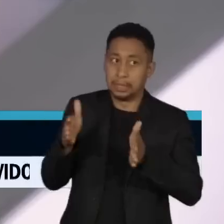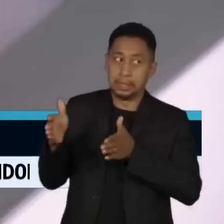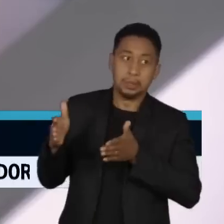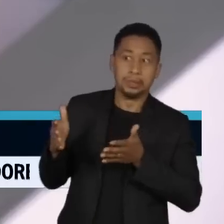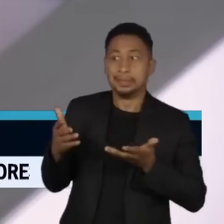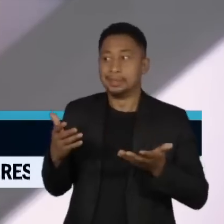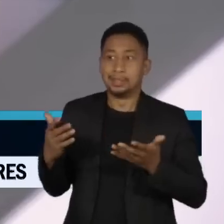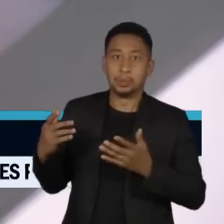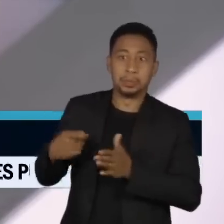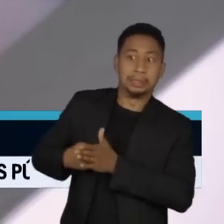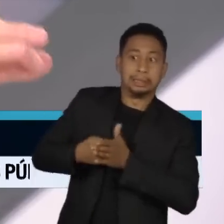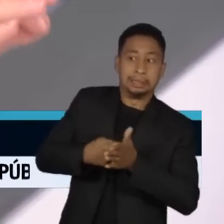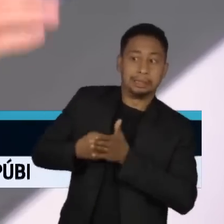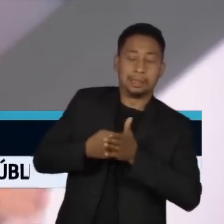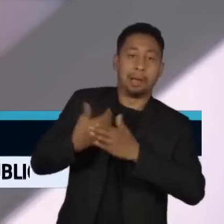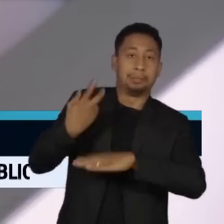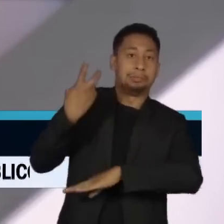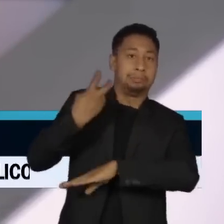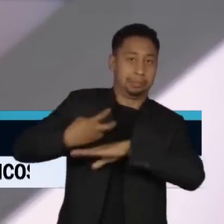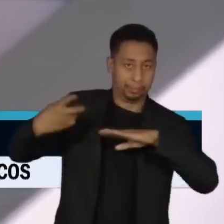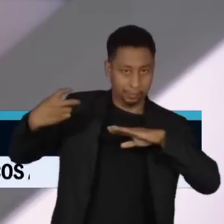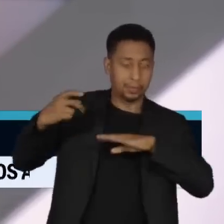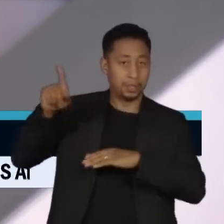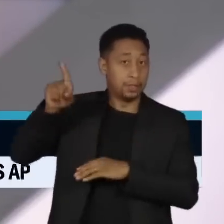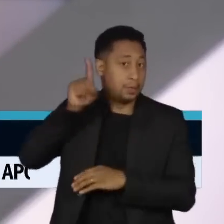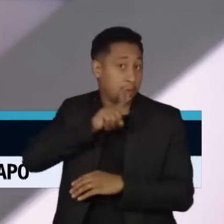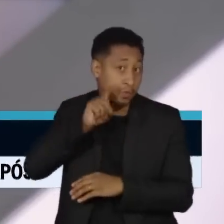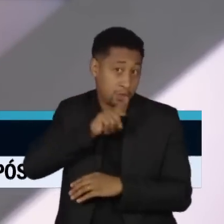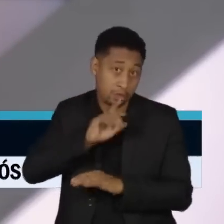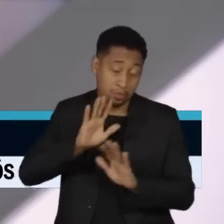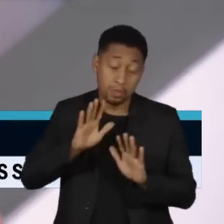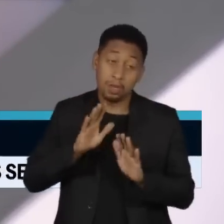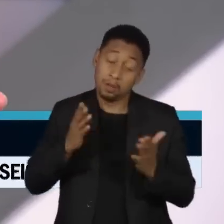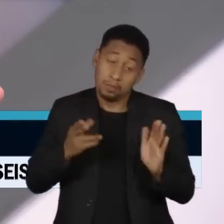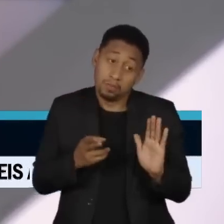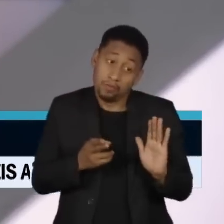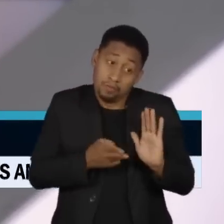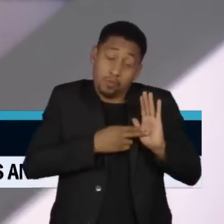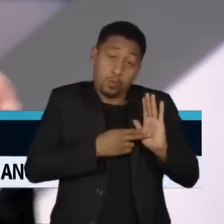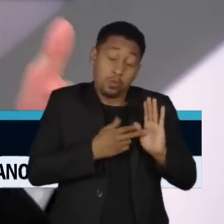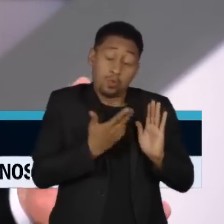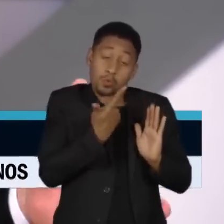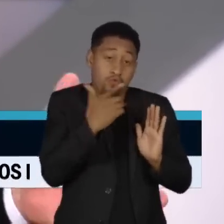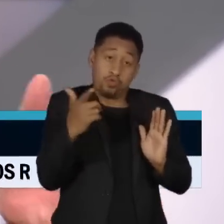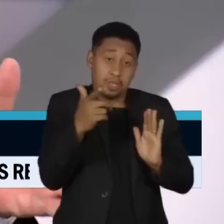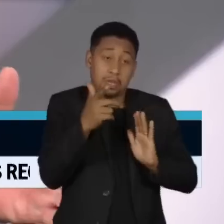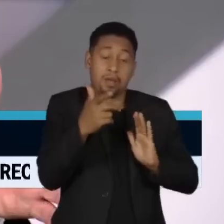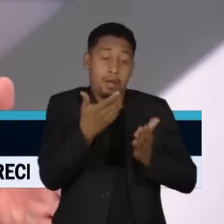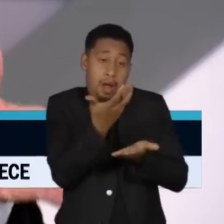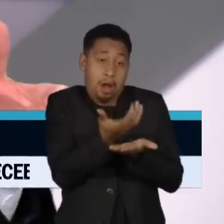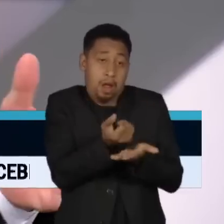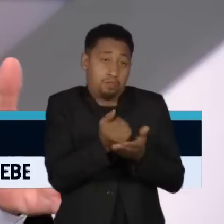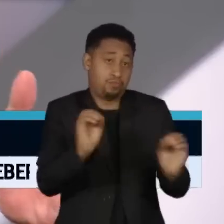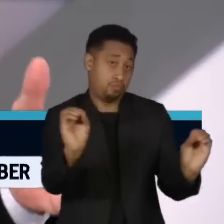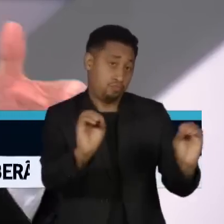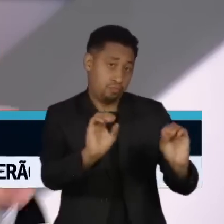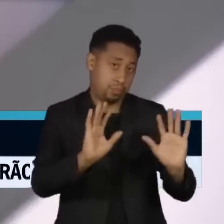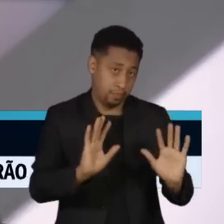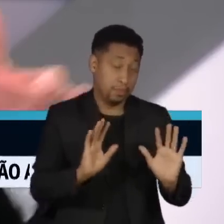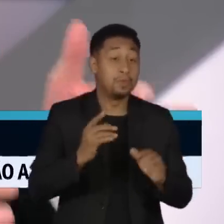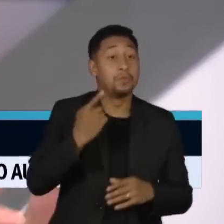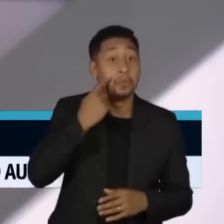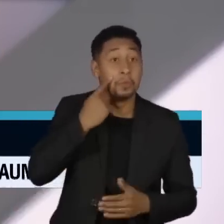nos Estados Unidos era o fato de ele ter mentido que não havia gravação Então eu acho que para trás a gente tem que ver o bolsonaro